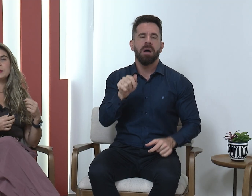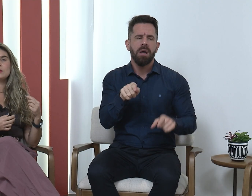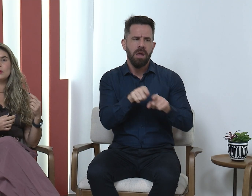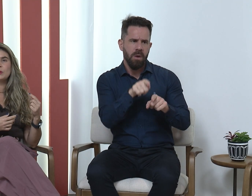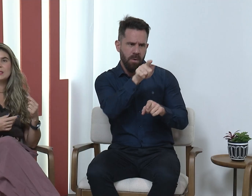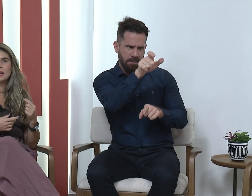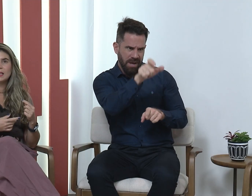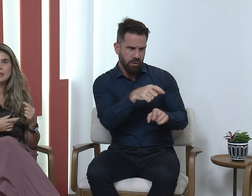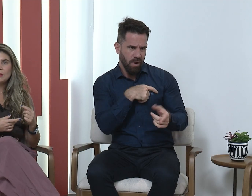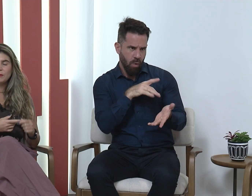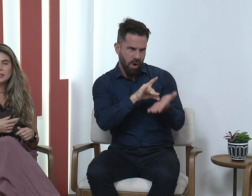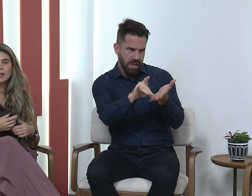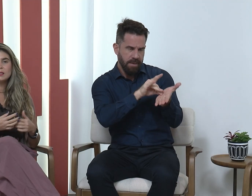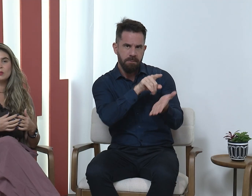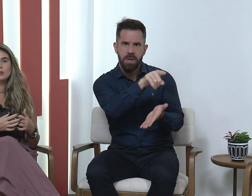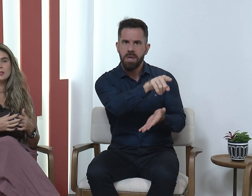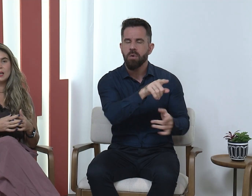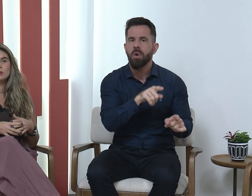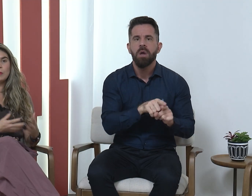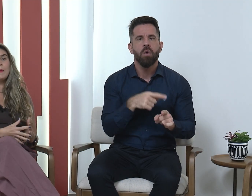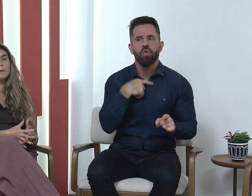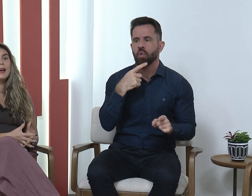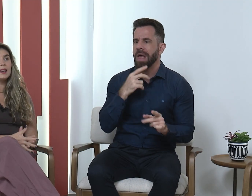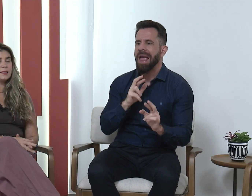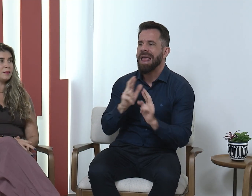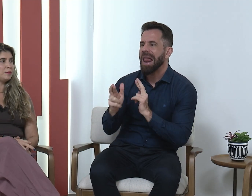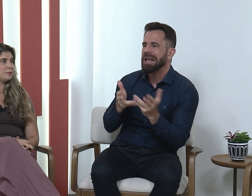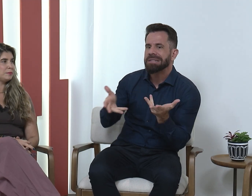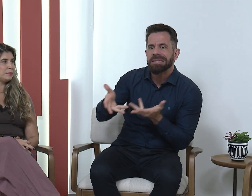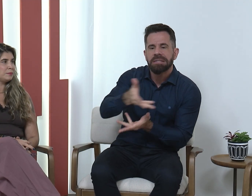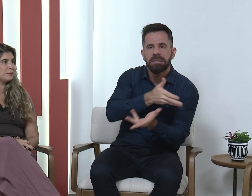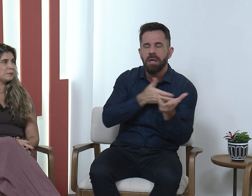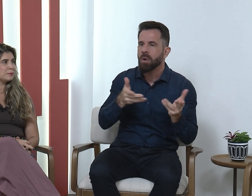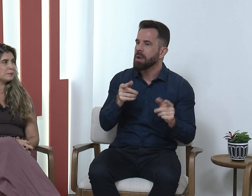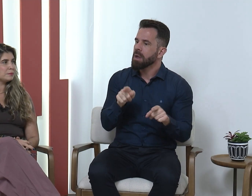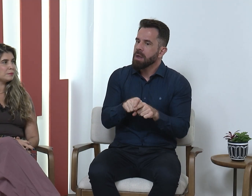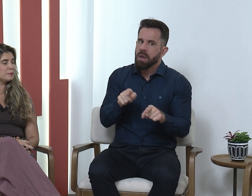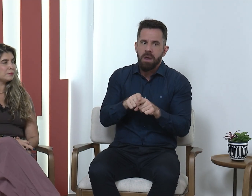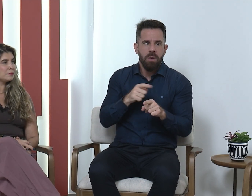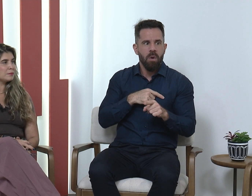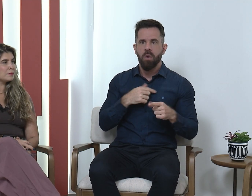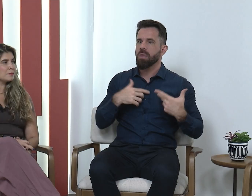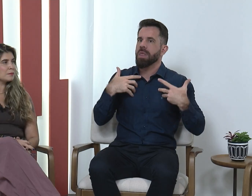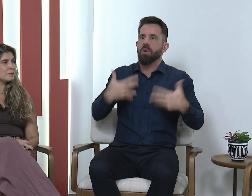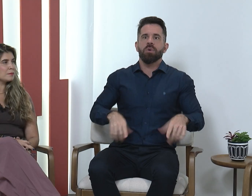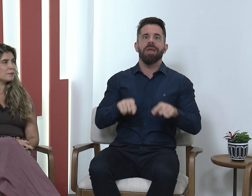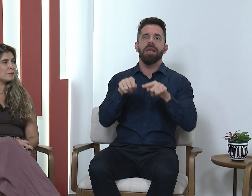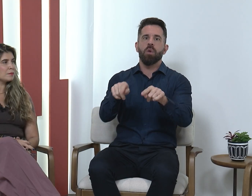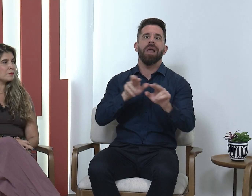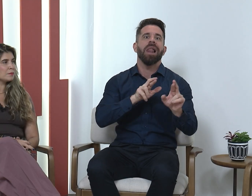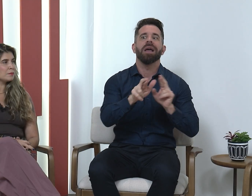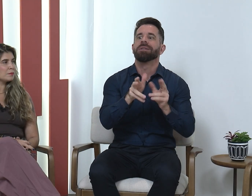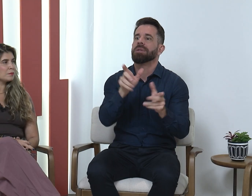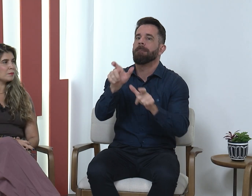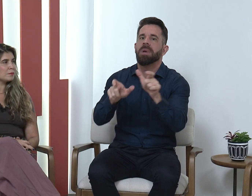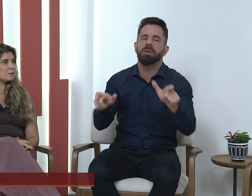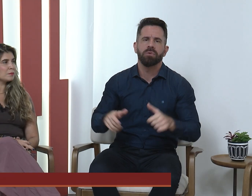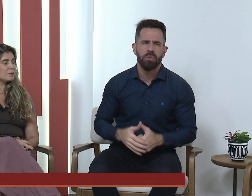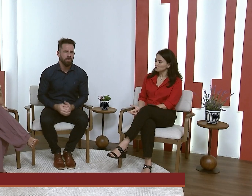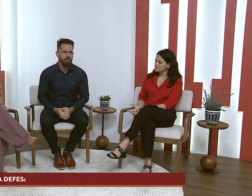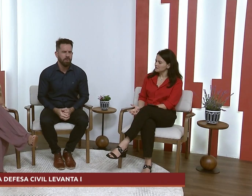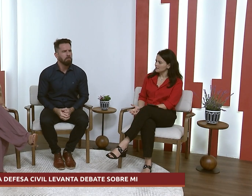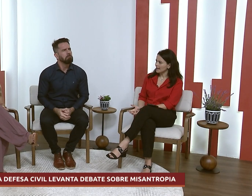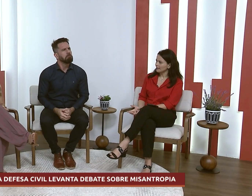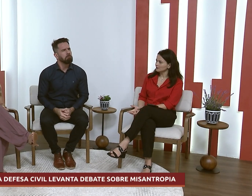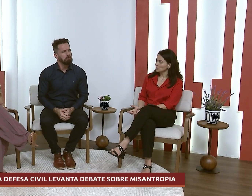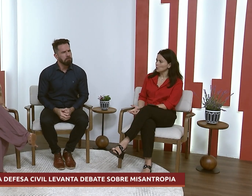pessoais com as pessoas, ela vê as relações sociais como uma ameaça. E isso, Lígia, é algum tipo de